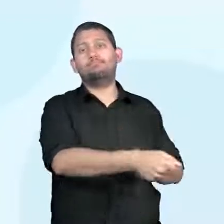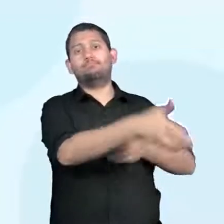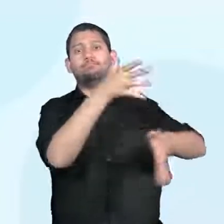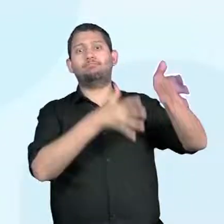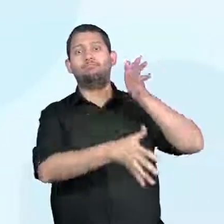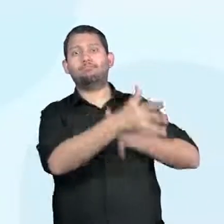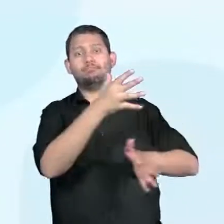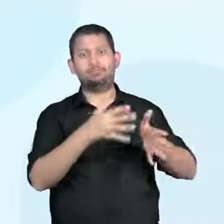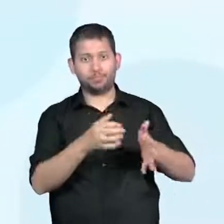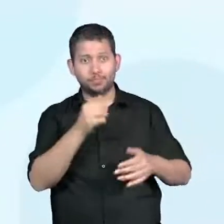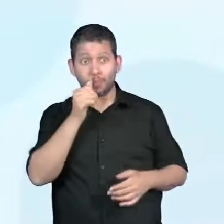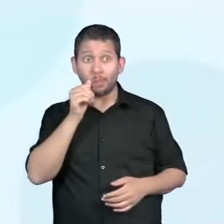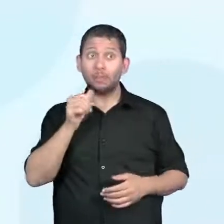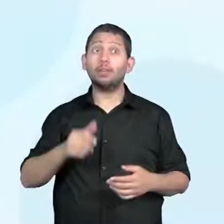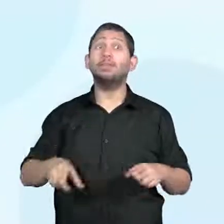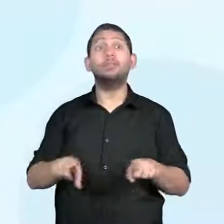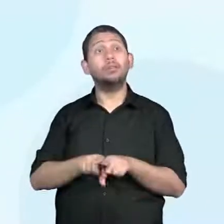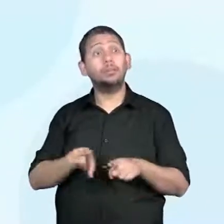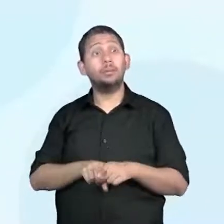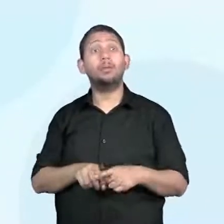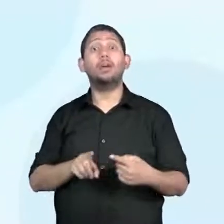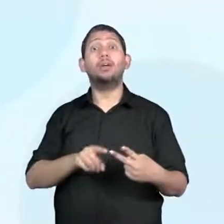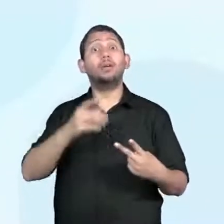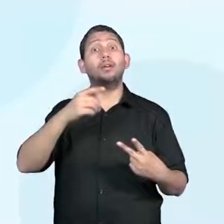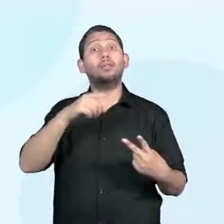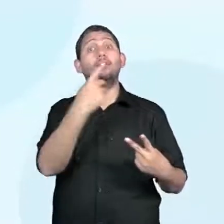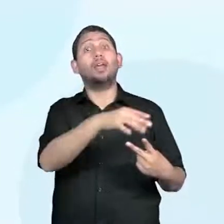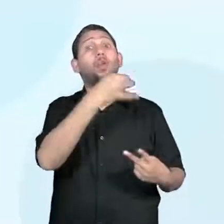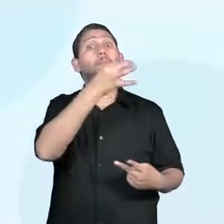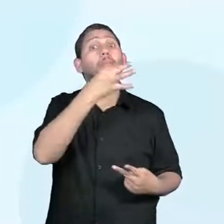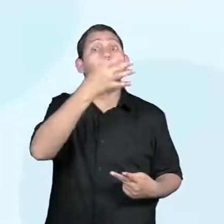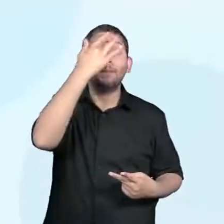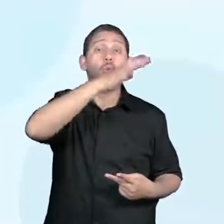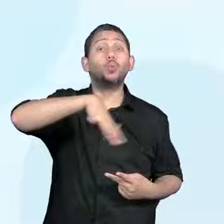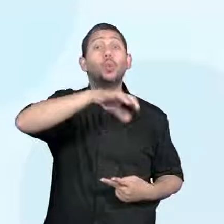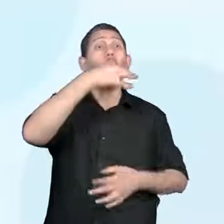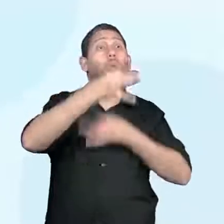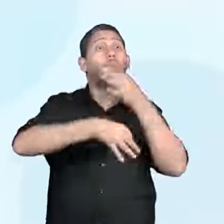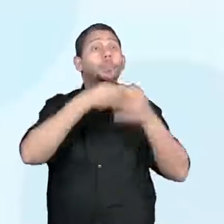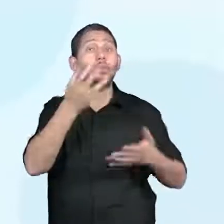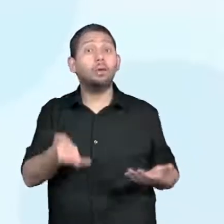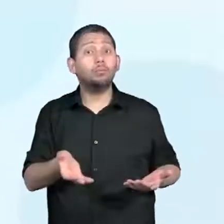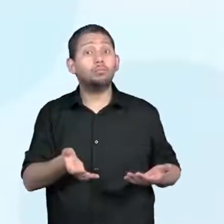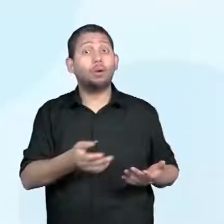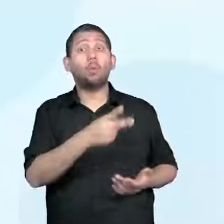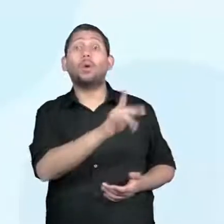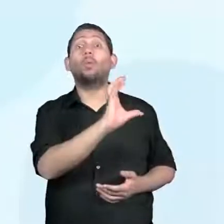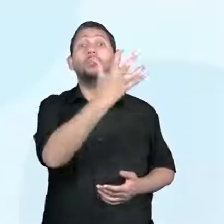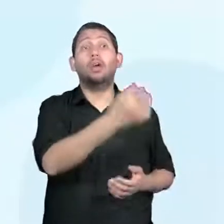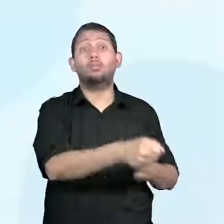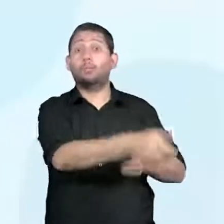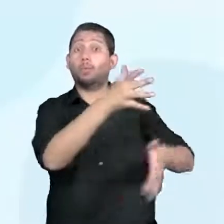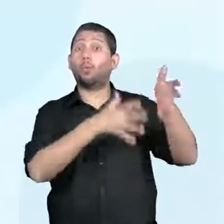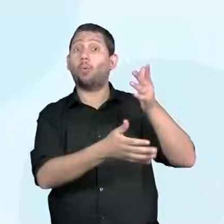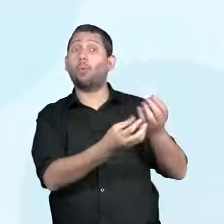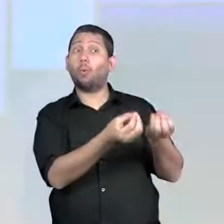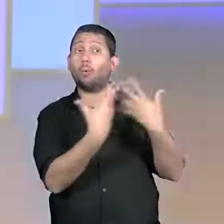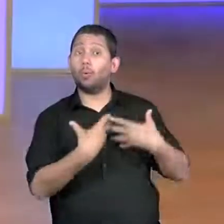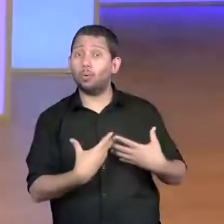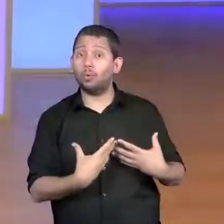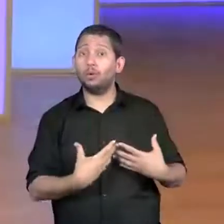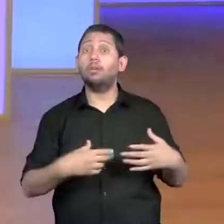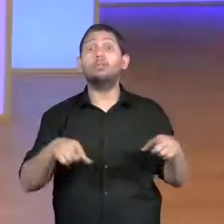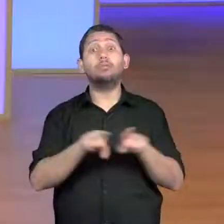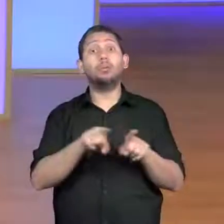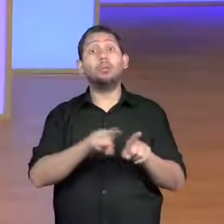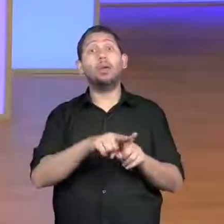opinião. E, por último, um posicionamento crítico da sociedade. Perfeito. Você gosta de entrevistas